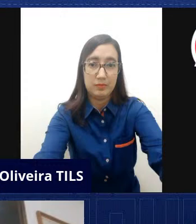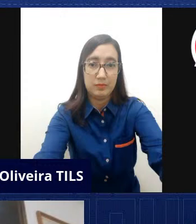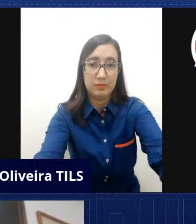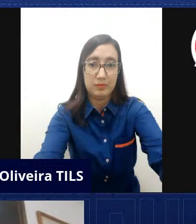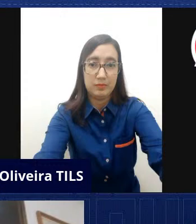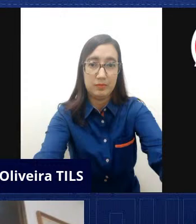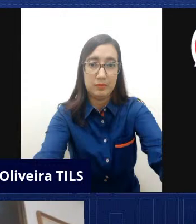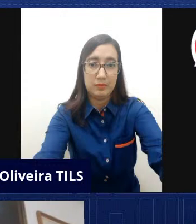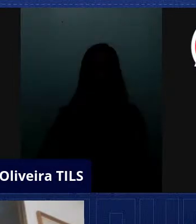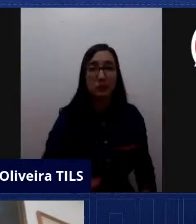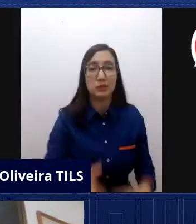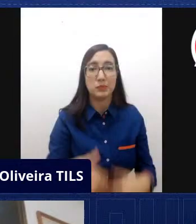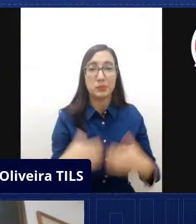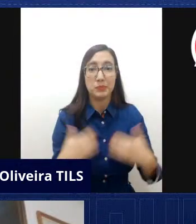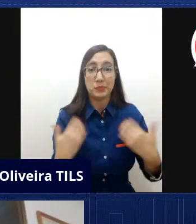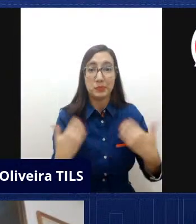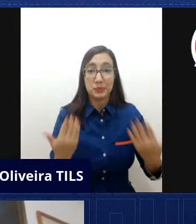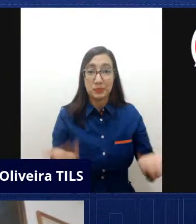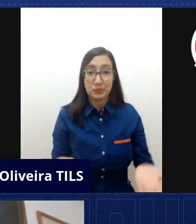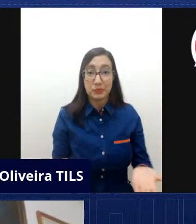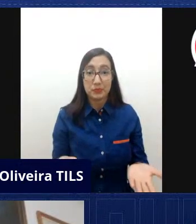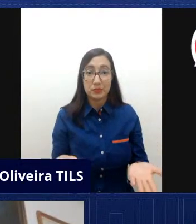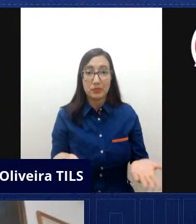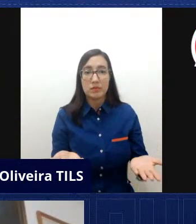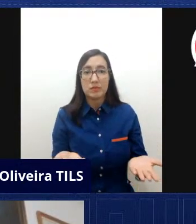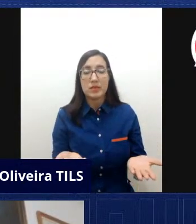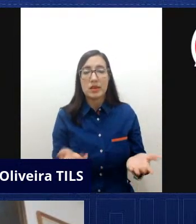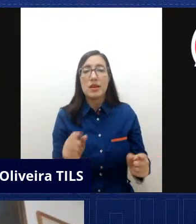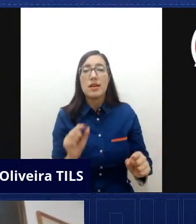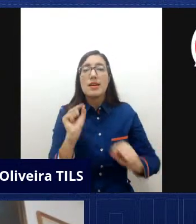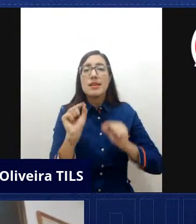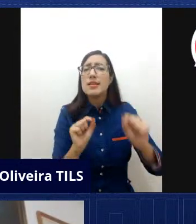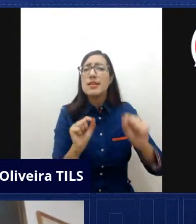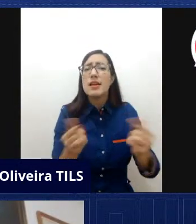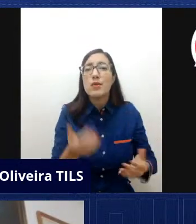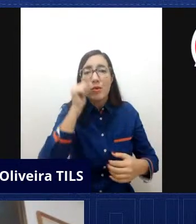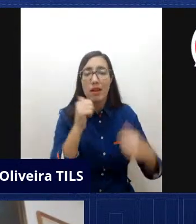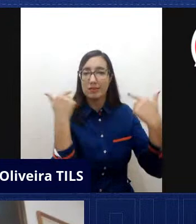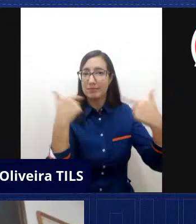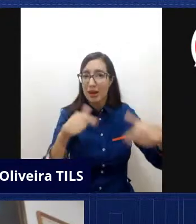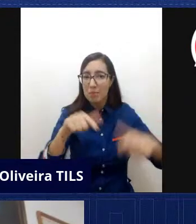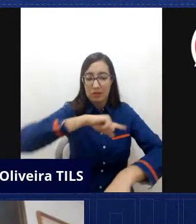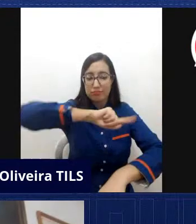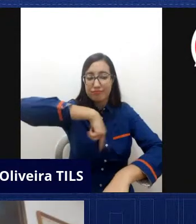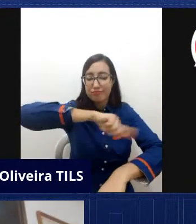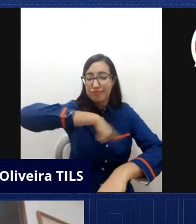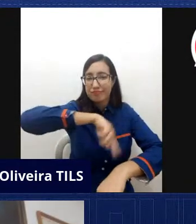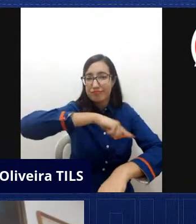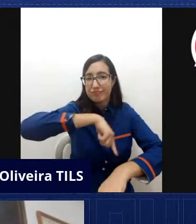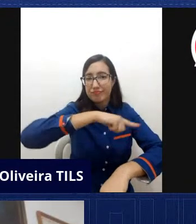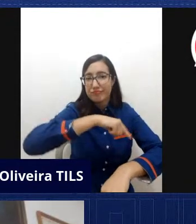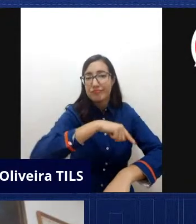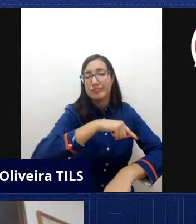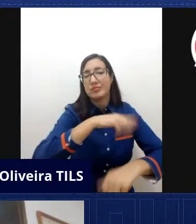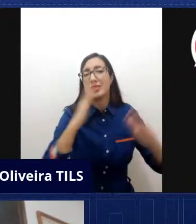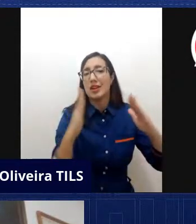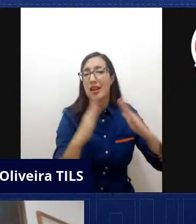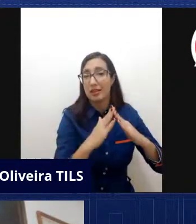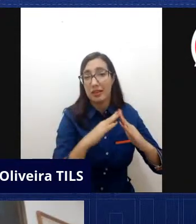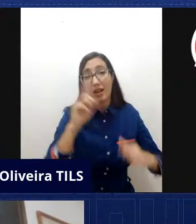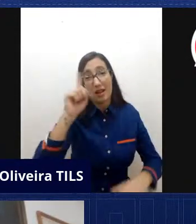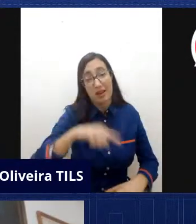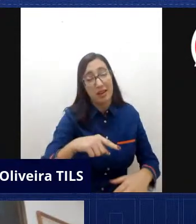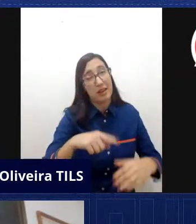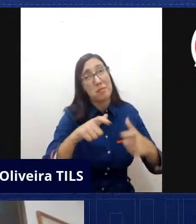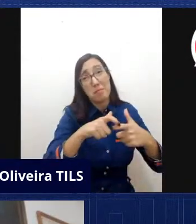as mulheres que ocupam o trabalho doméstico, né? Por exemplo, as empregadas domésticas, na sua maioria, são as mulheres negras. Então, tem uma